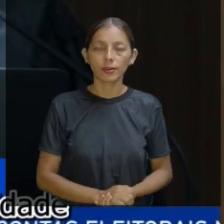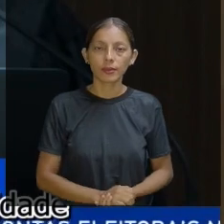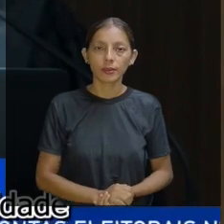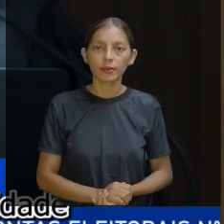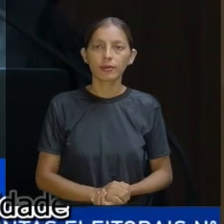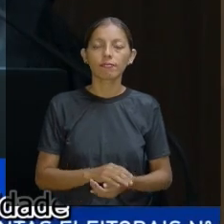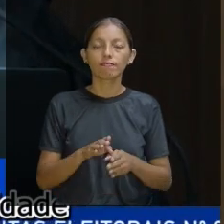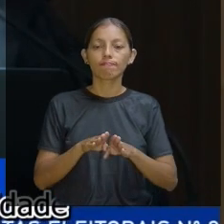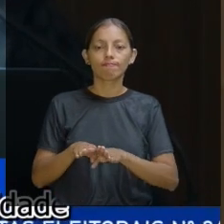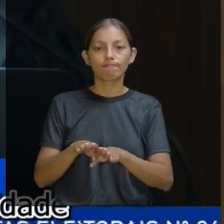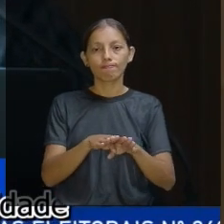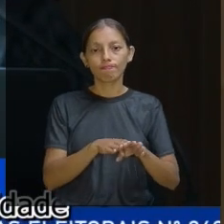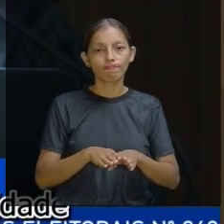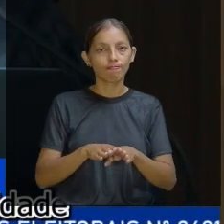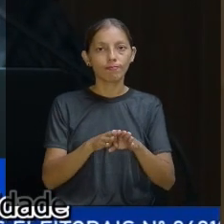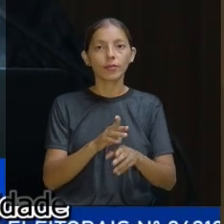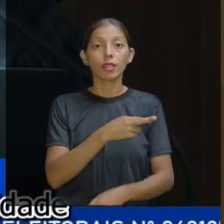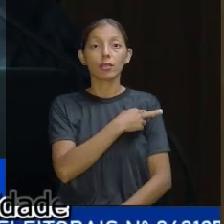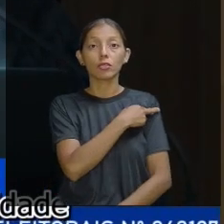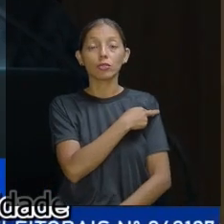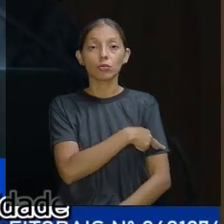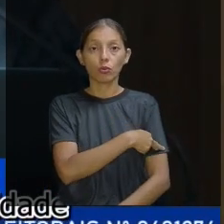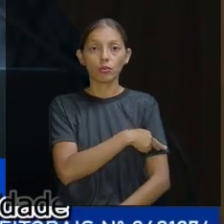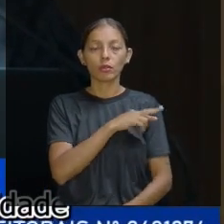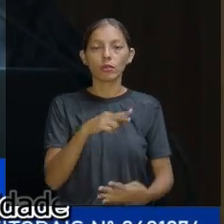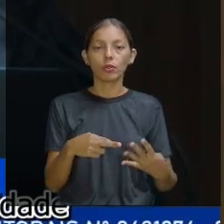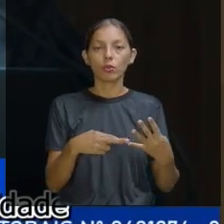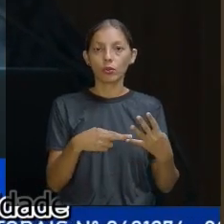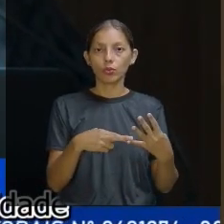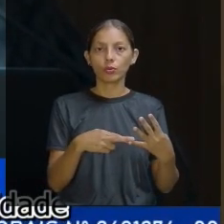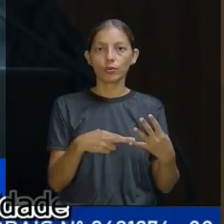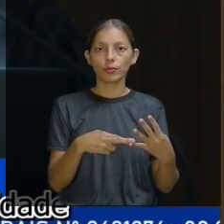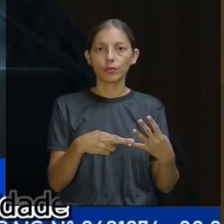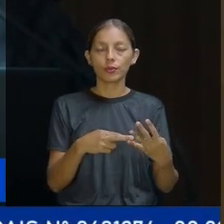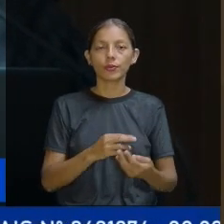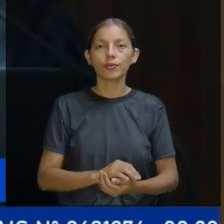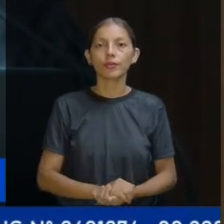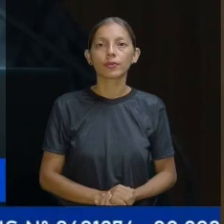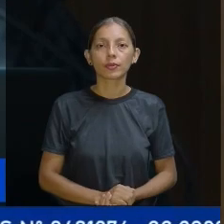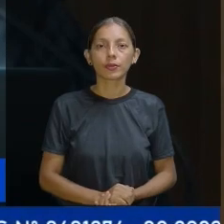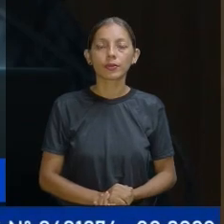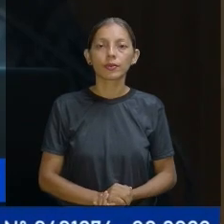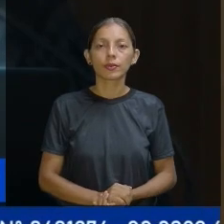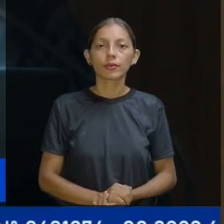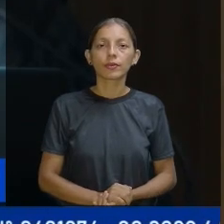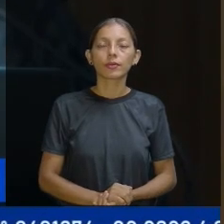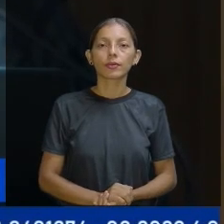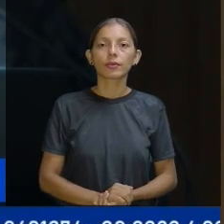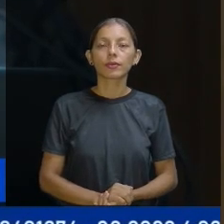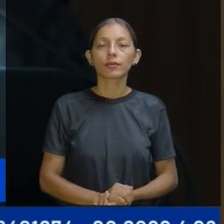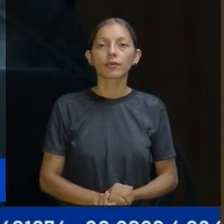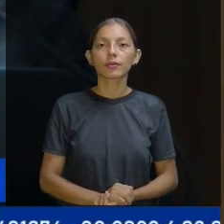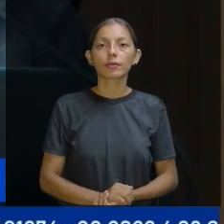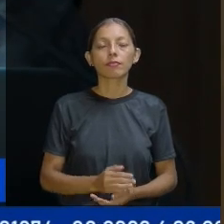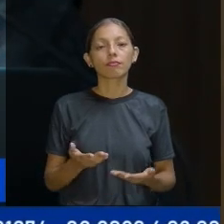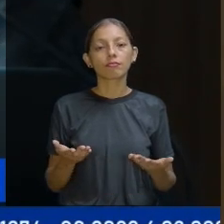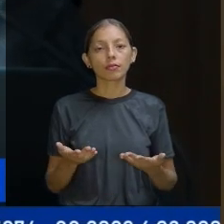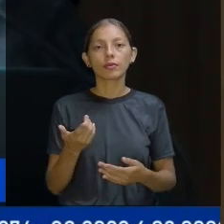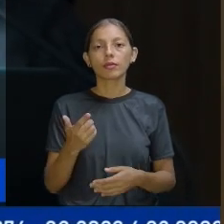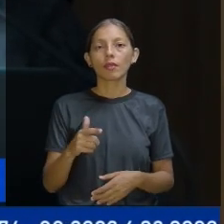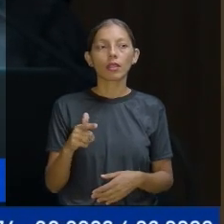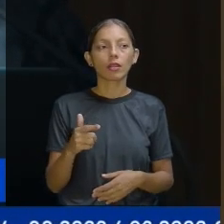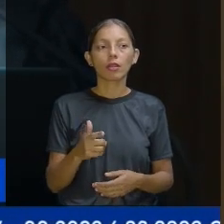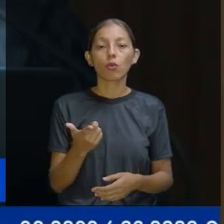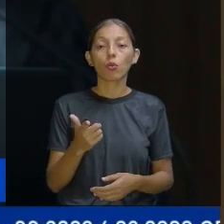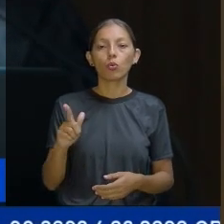desembargador João Lages, presidente do TRE Amapá. Os votos proferidos. eminentes pares, não há mais processos